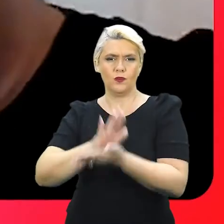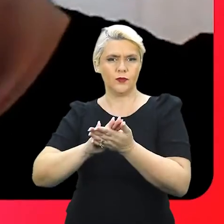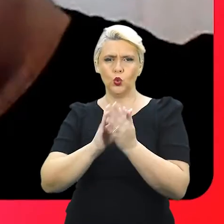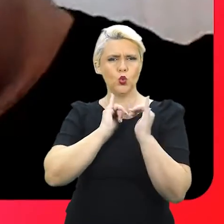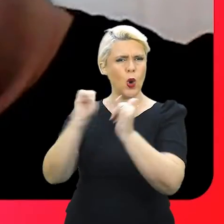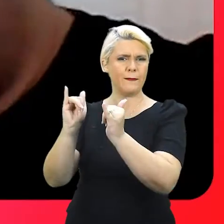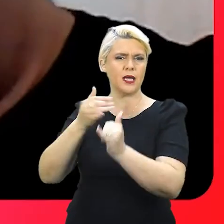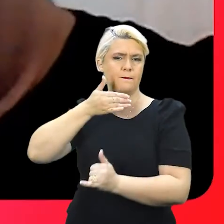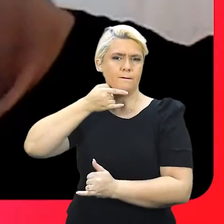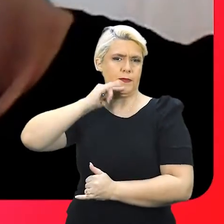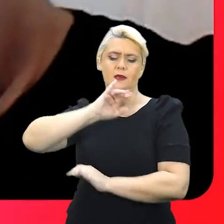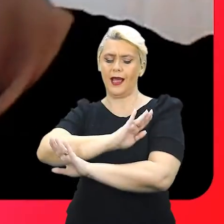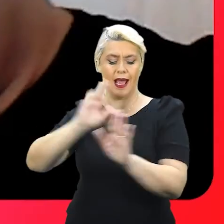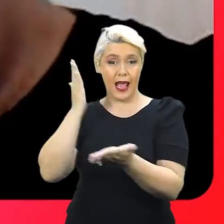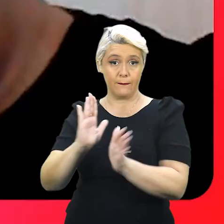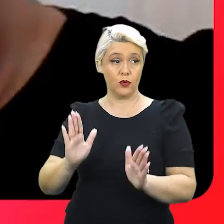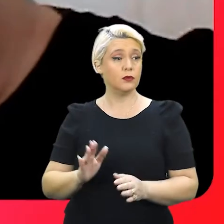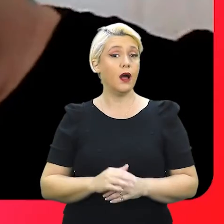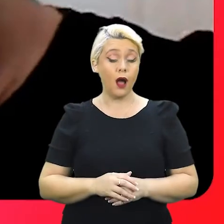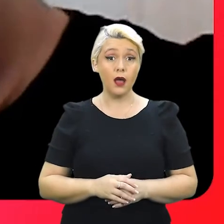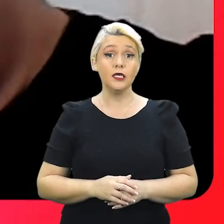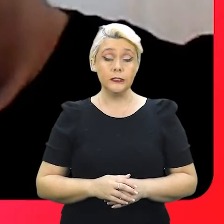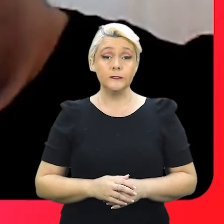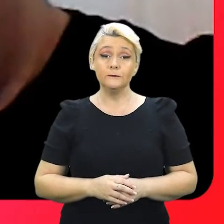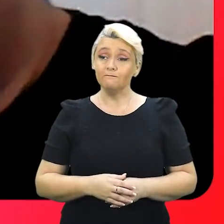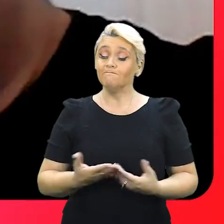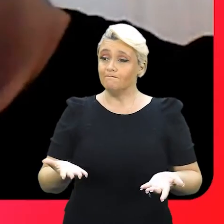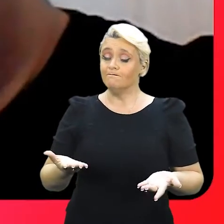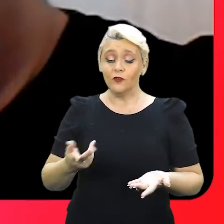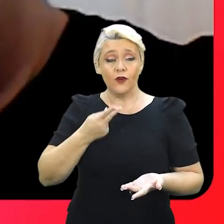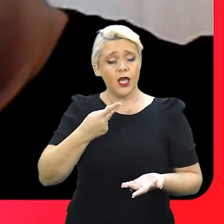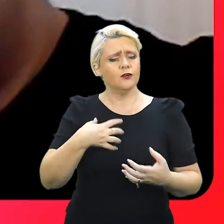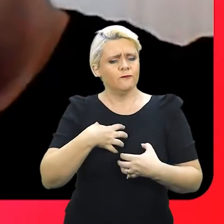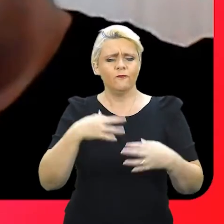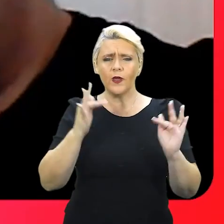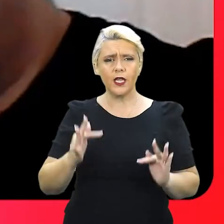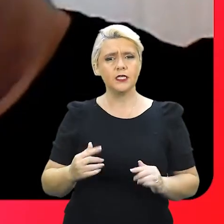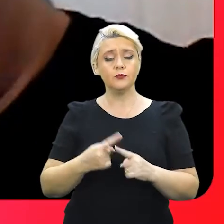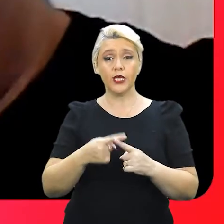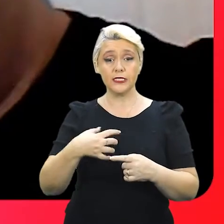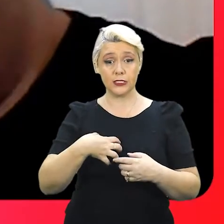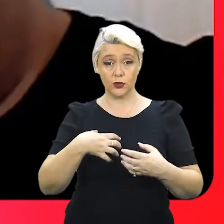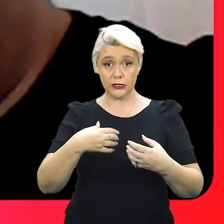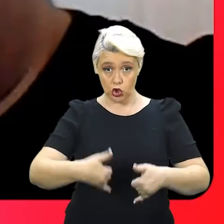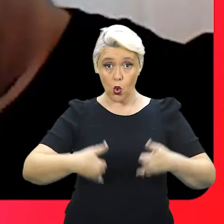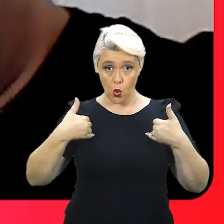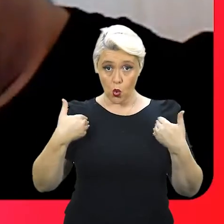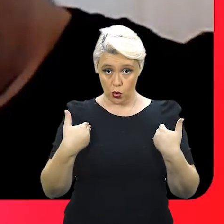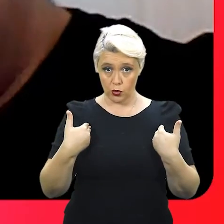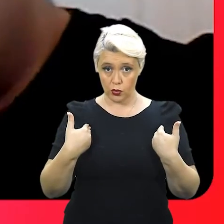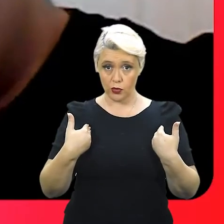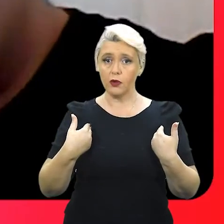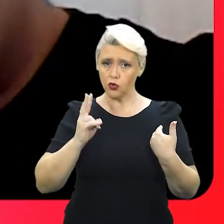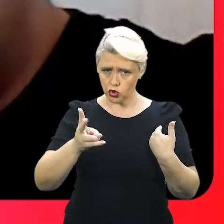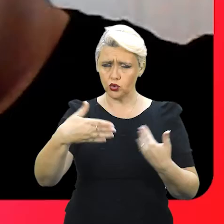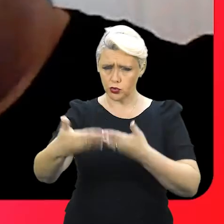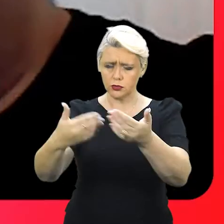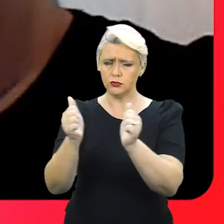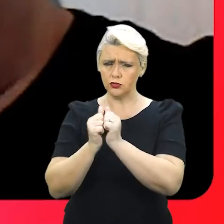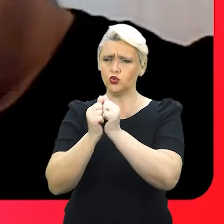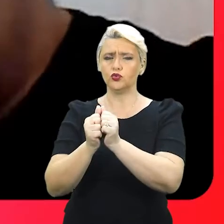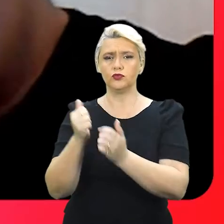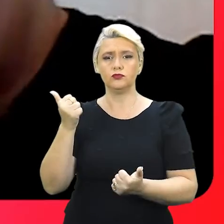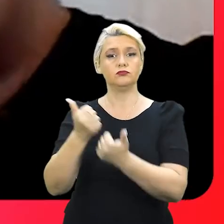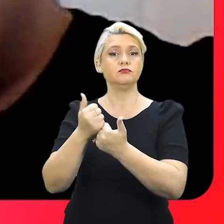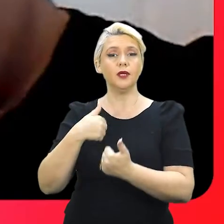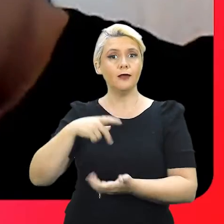eu vou beber, meu filho. Pai, fico muito feliz se esse é o orgulho que eu te dei. Vai em frente, estamos juntos. E